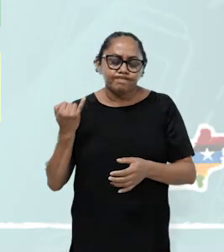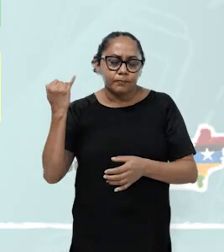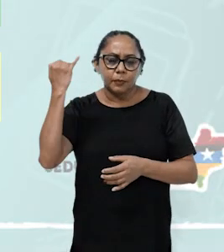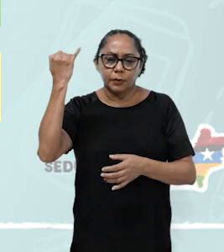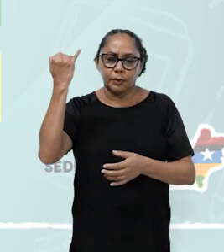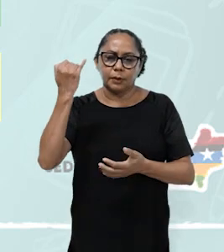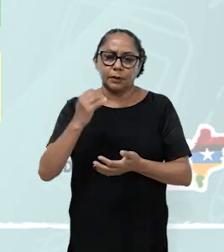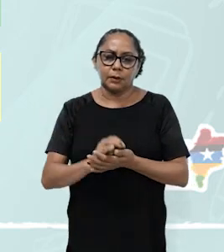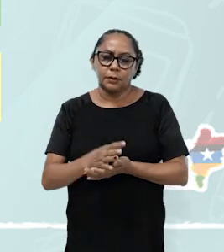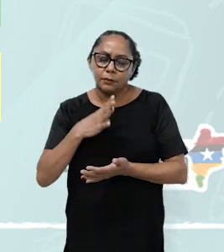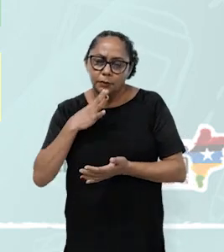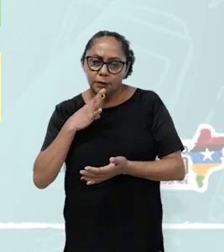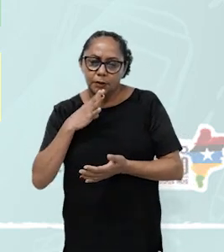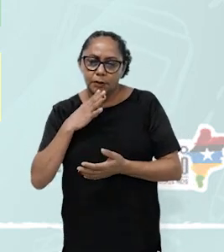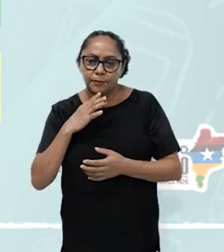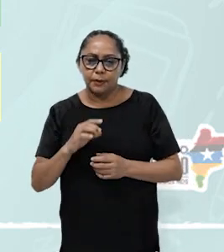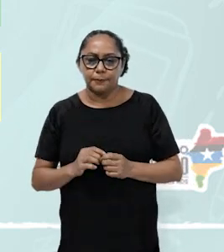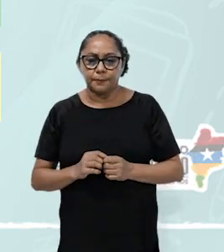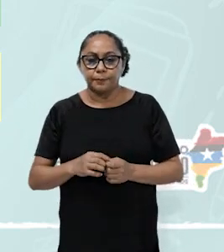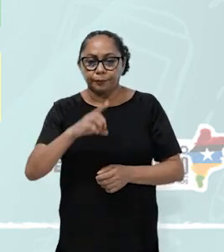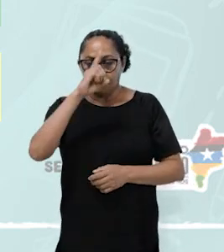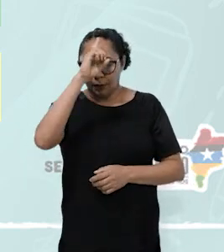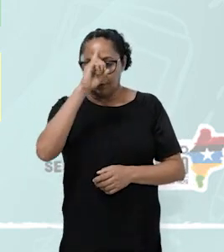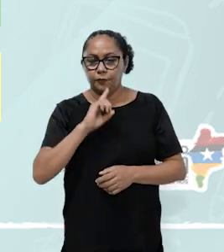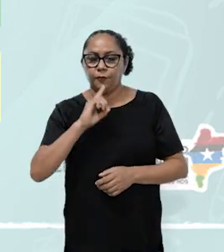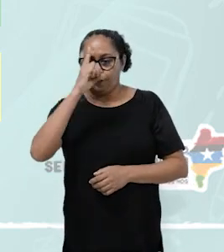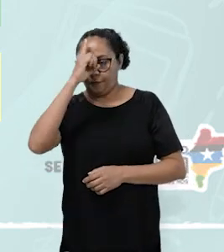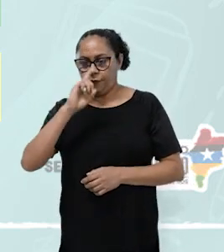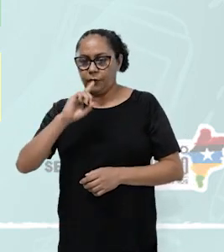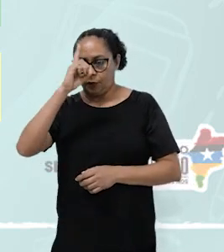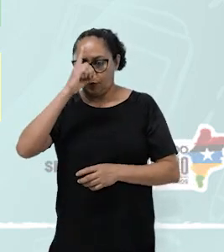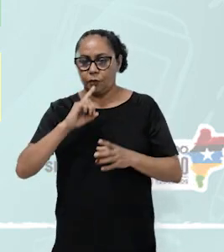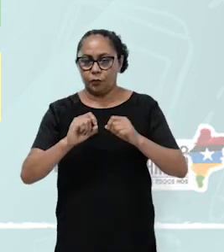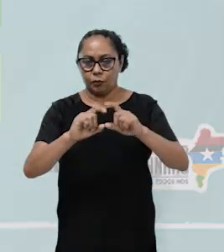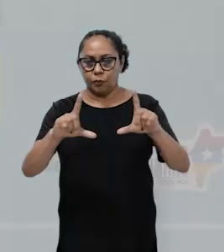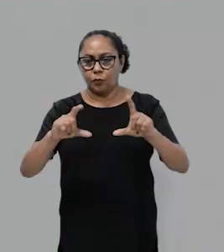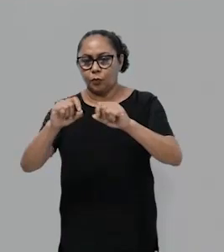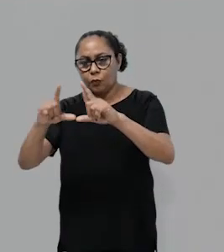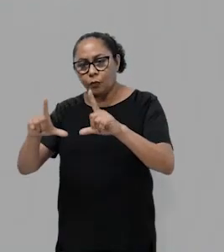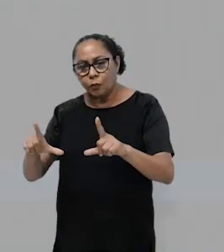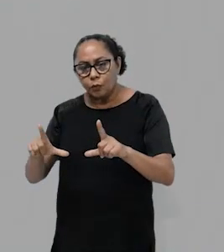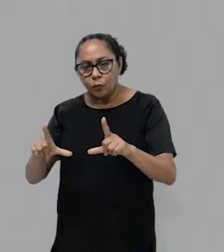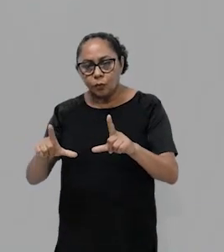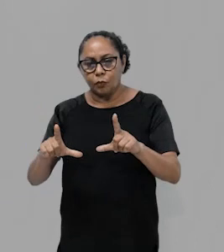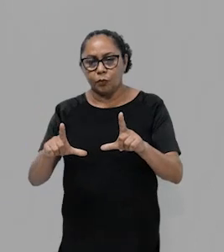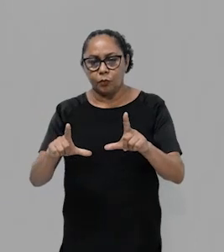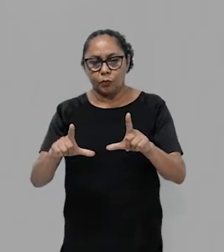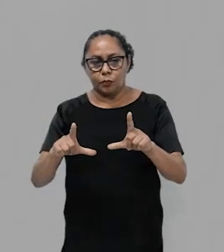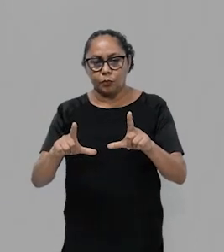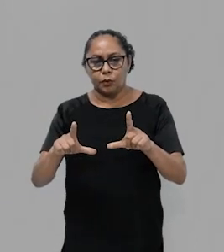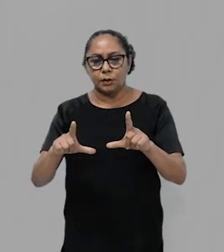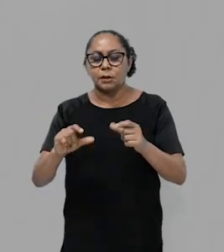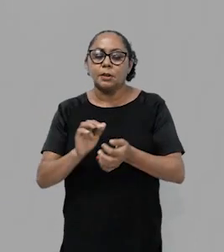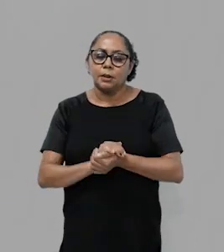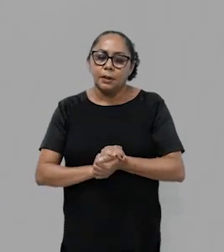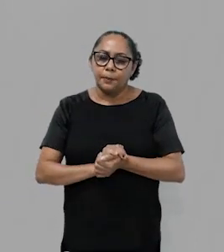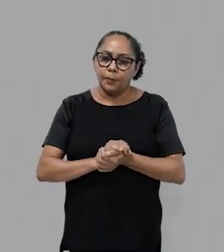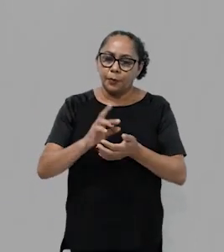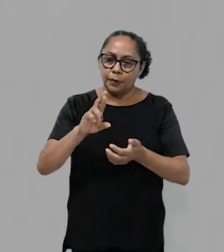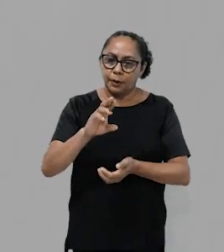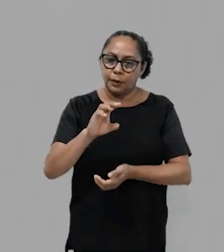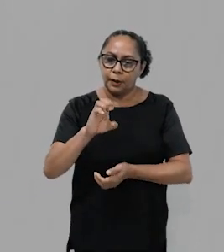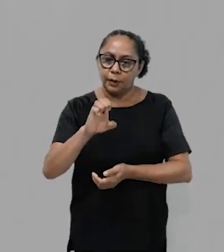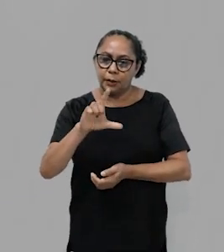né? São figuras que foram popularizadas por releituras de Van Gogh. Um abraço, fui!